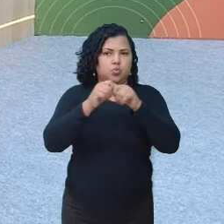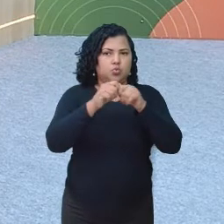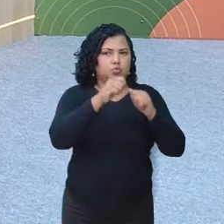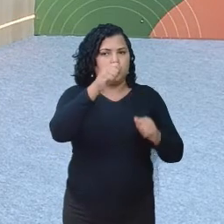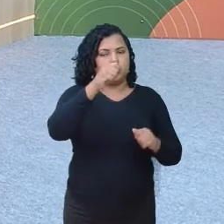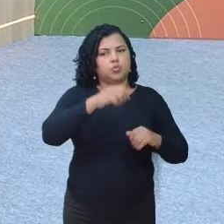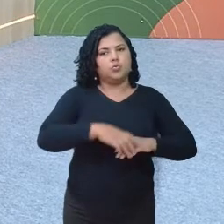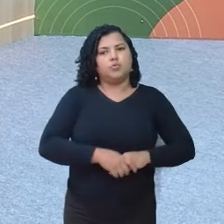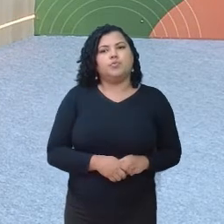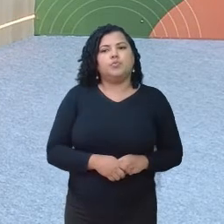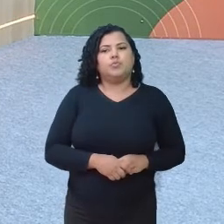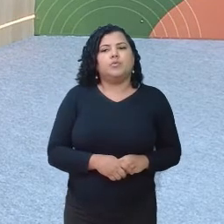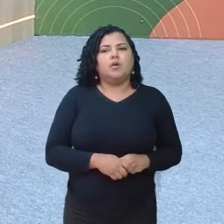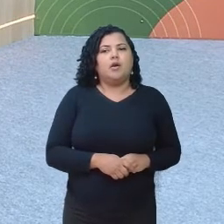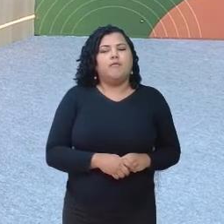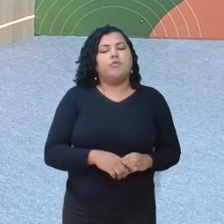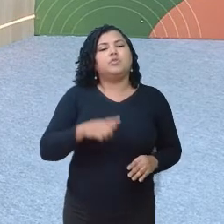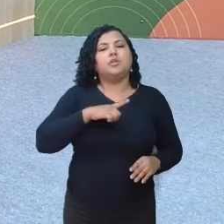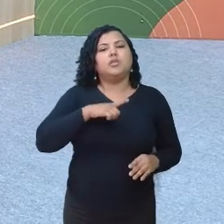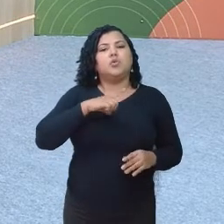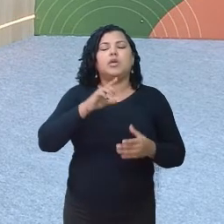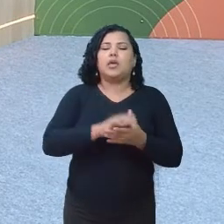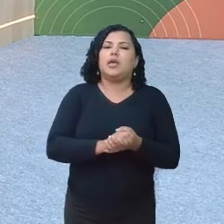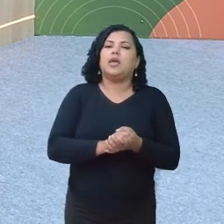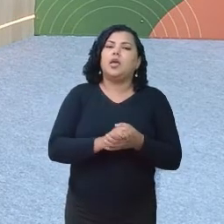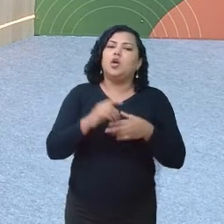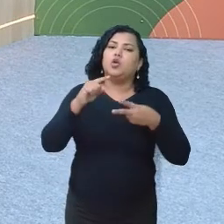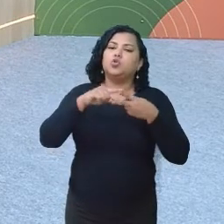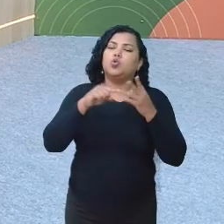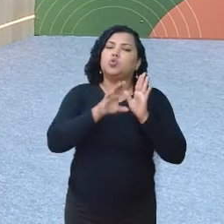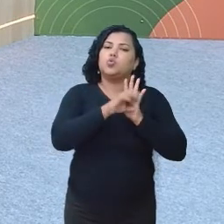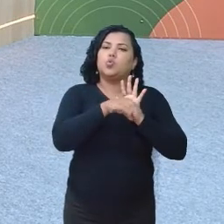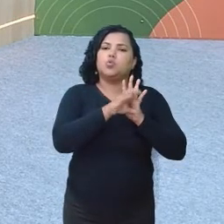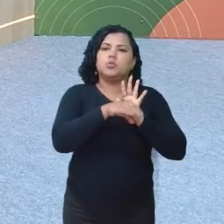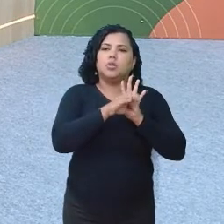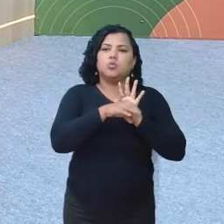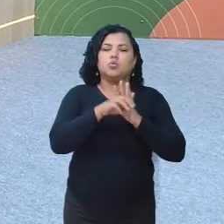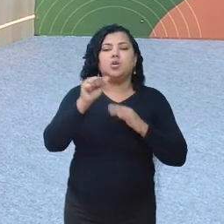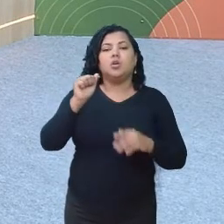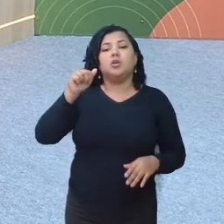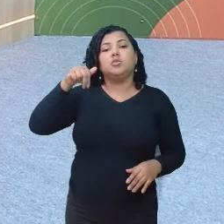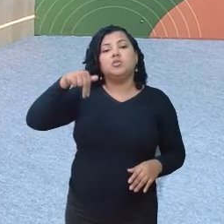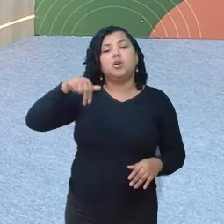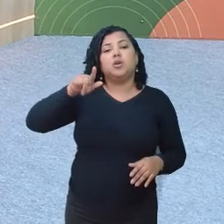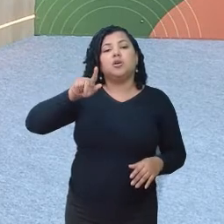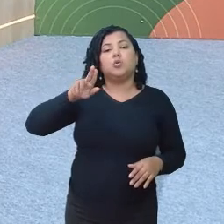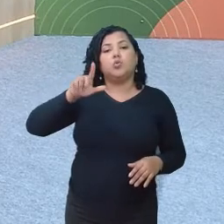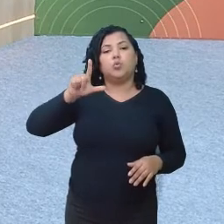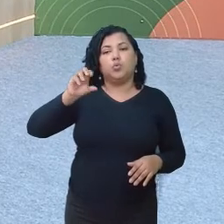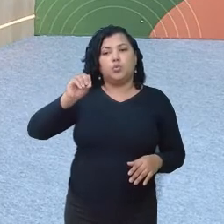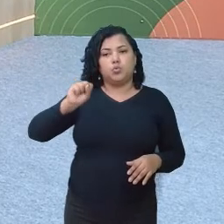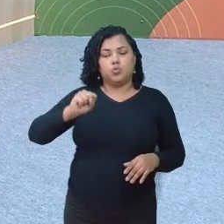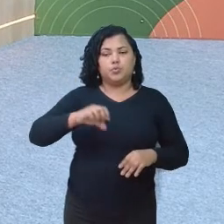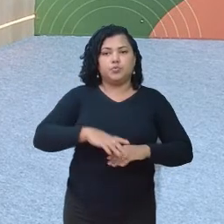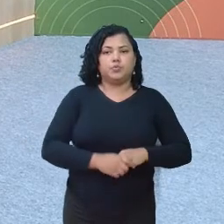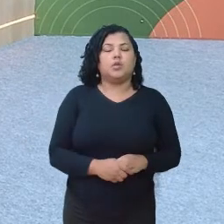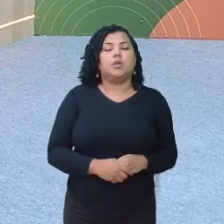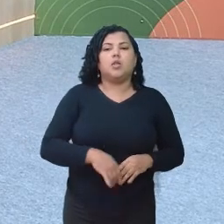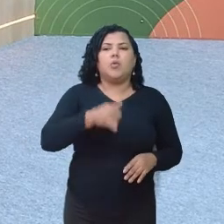onde você vai ter os conceitos de ângulos alternos e colaterais. Então o que eu vou fazer ali é o seguinte: peguei o